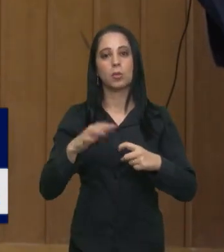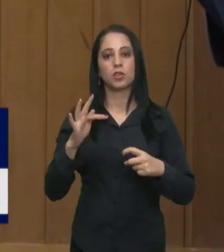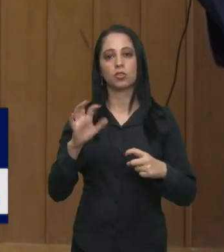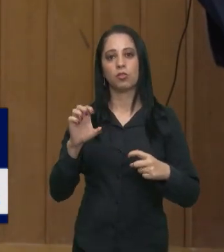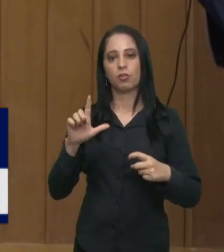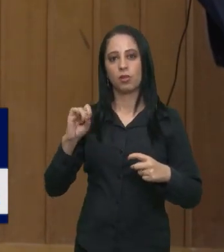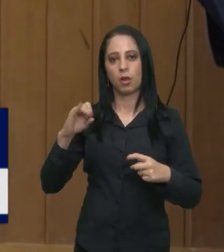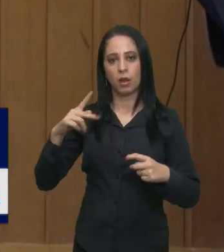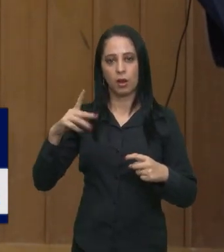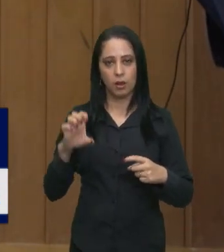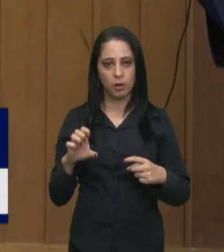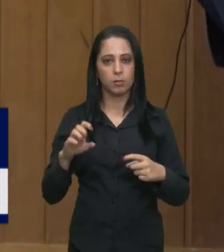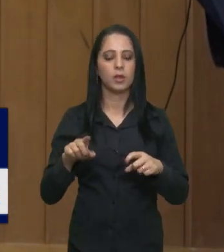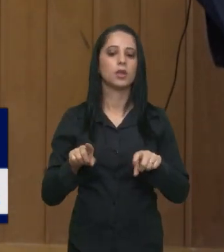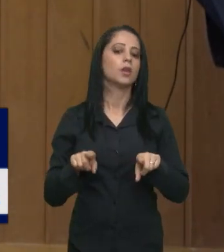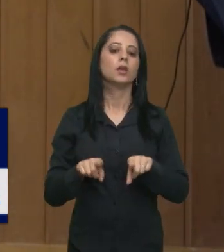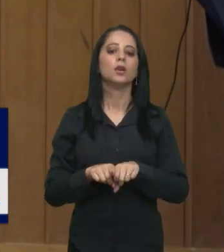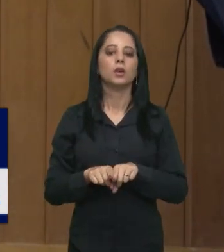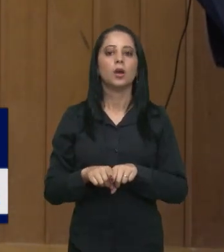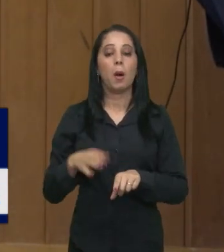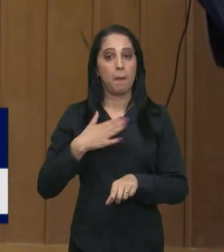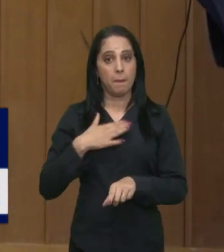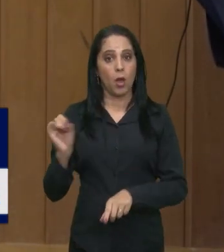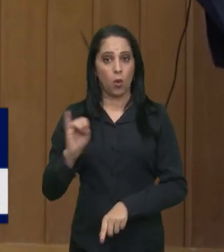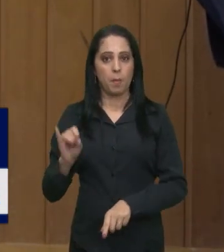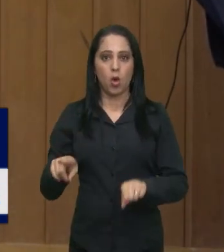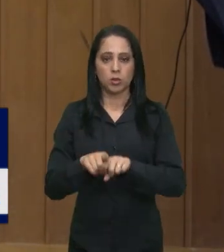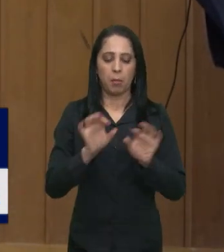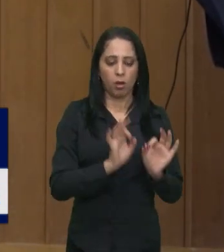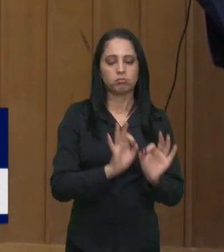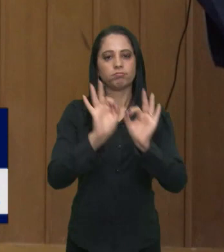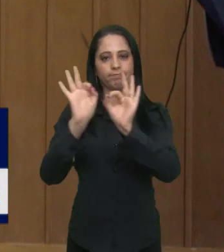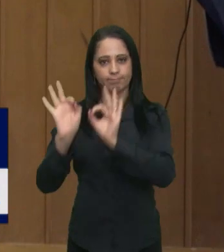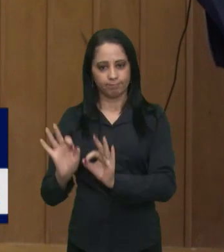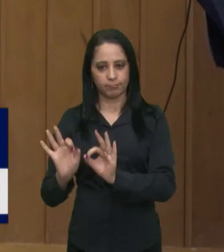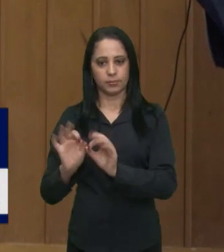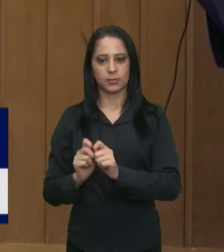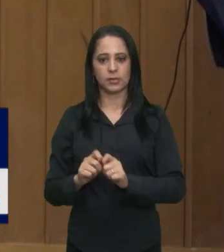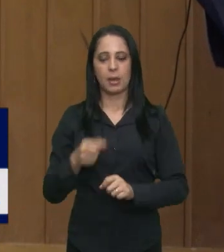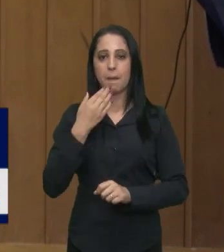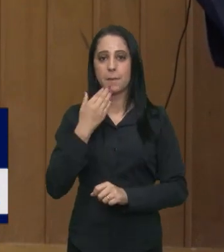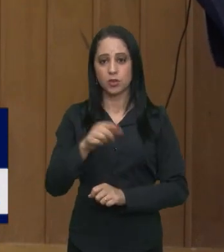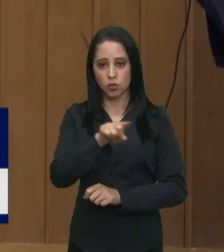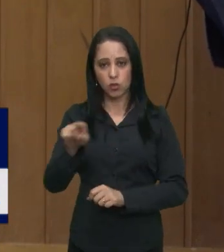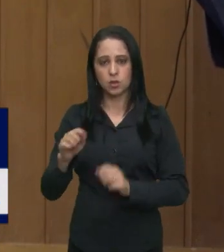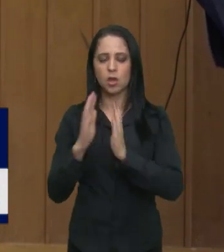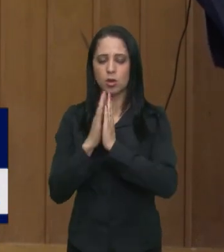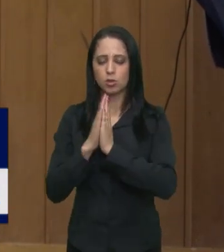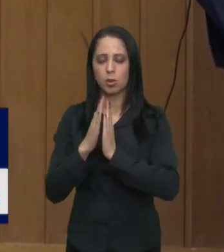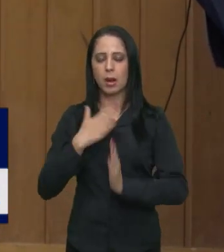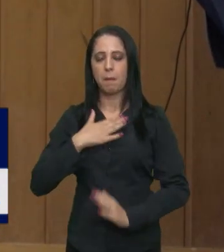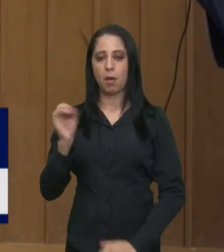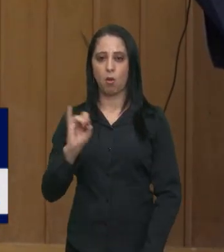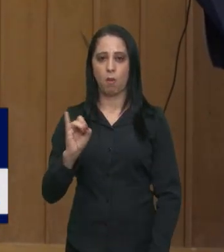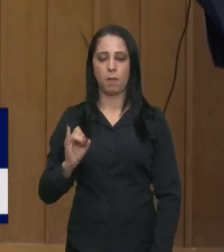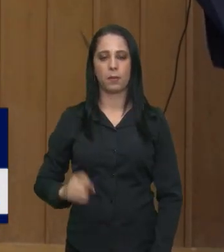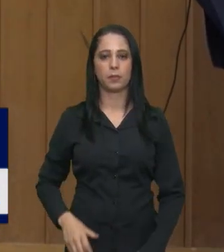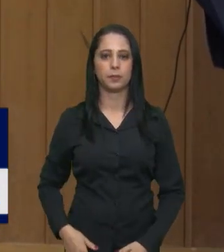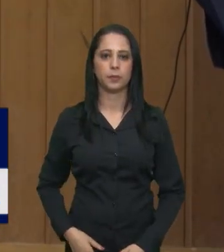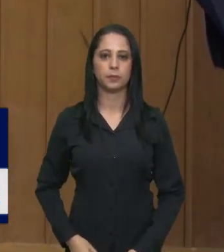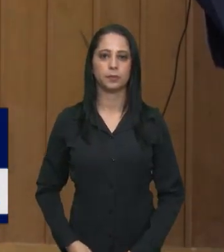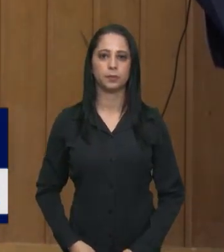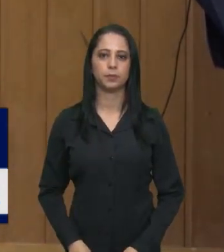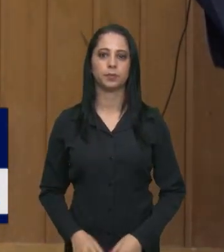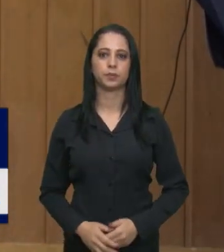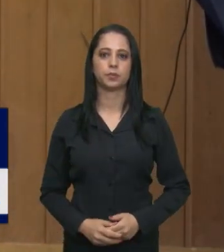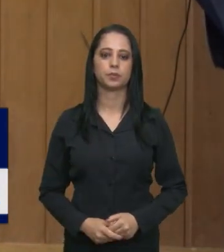cuidando do meu irmão Clovinho. Meu irmão está assistindo, tenho certeza. Pedir bênçãos e oração de todos pelo meu irmão. Obrigado.